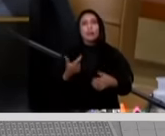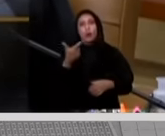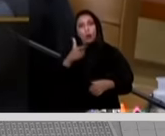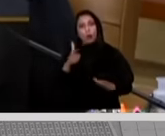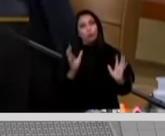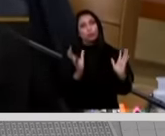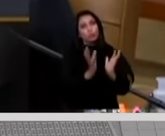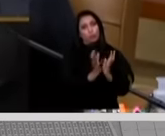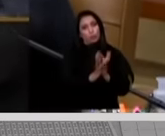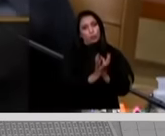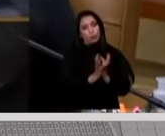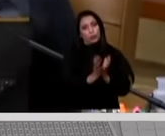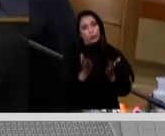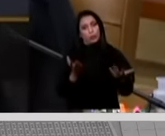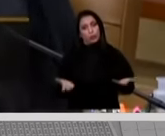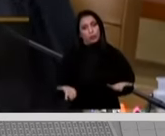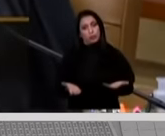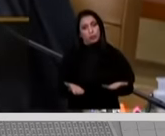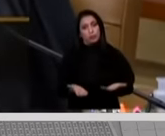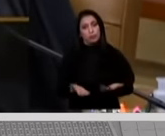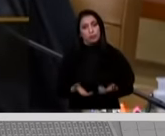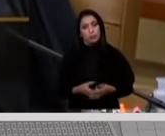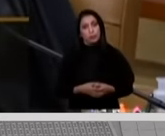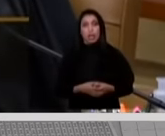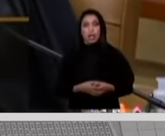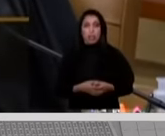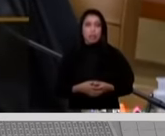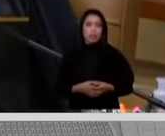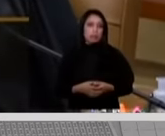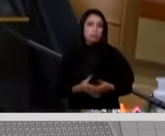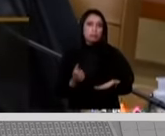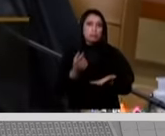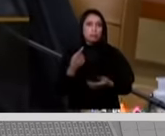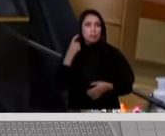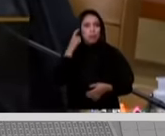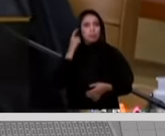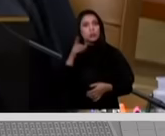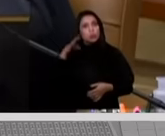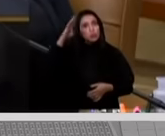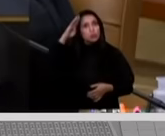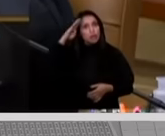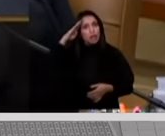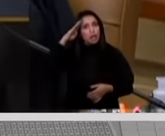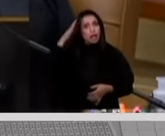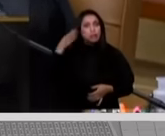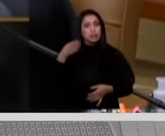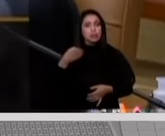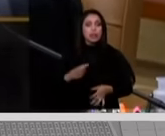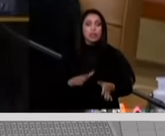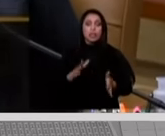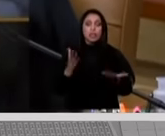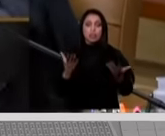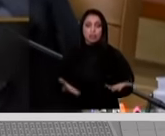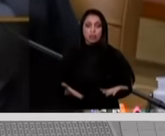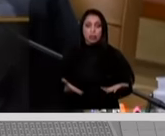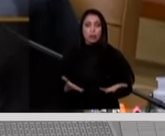vai participar desse mesmo arranjo aí, numa posição um pouco mais intermediária, nem tanto Cássio Nunes Marques, nem tanto